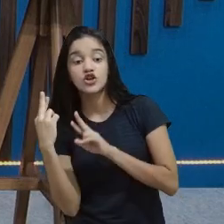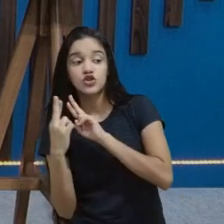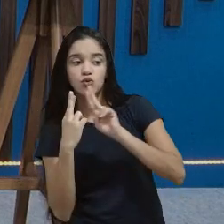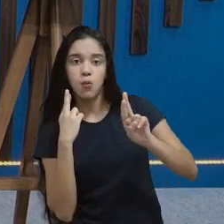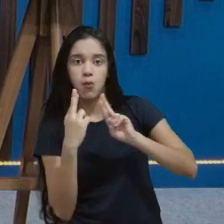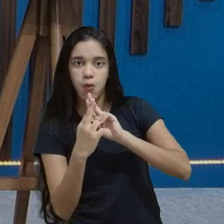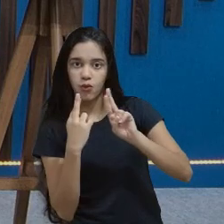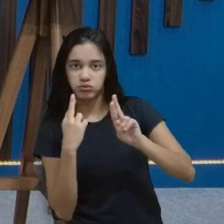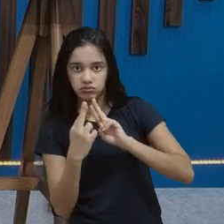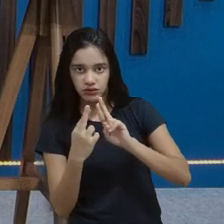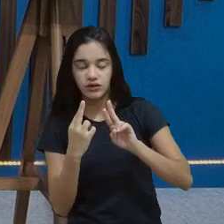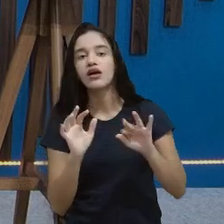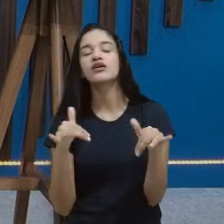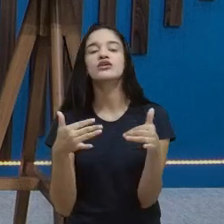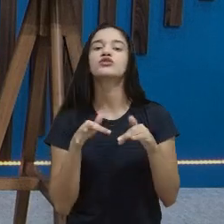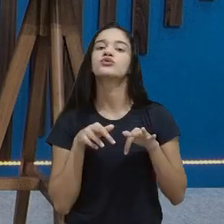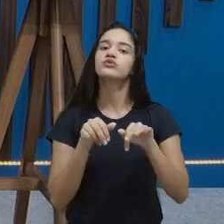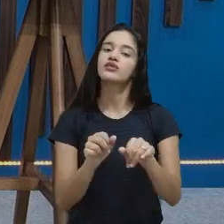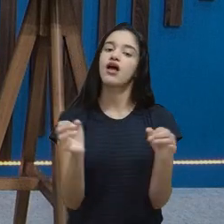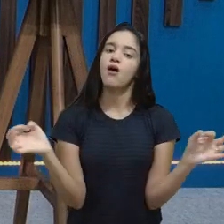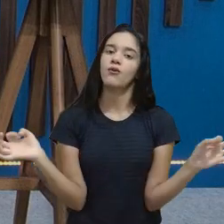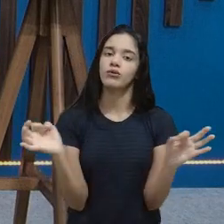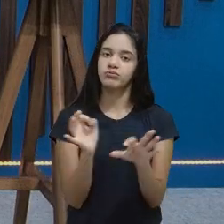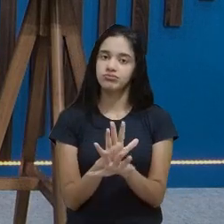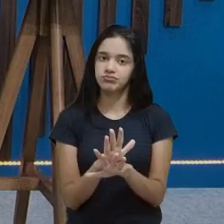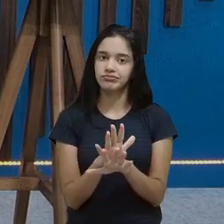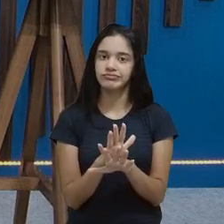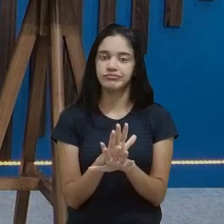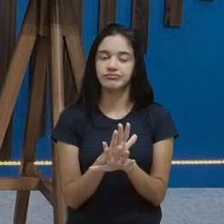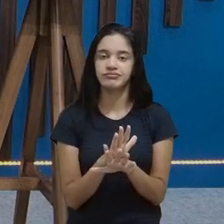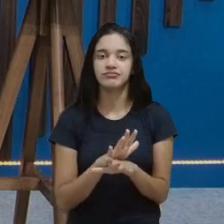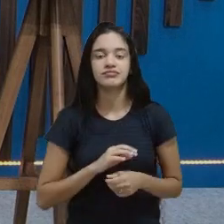no final eu fiz esse fechamento.